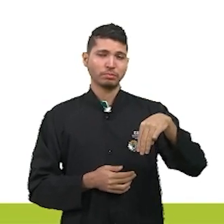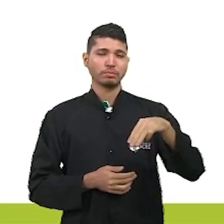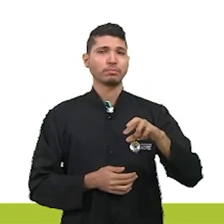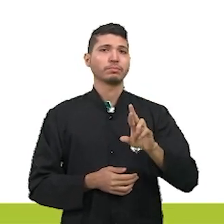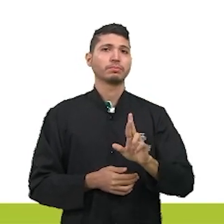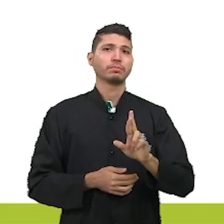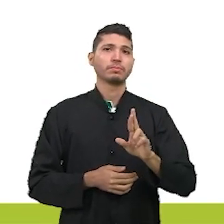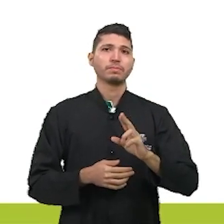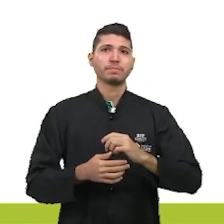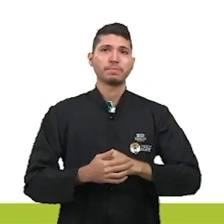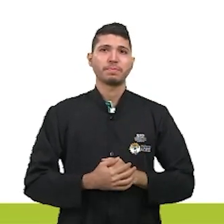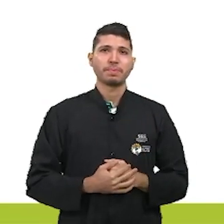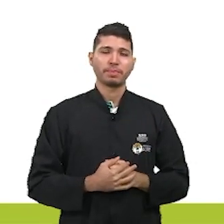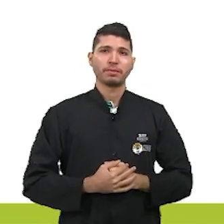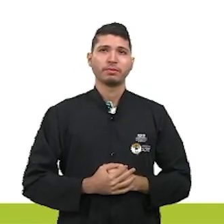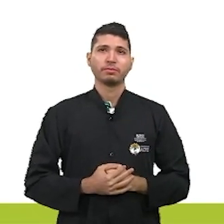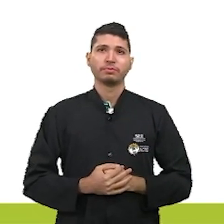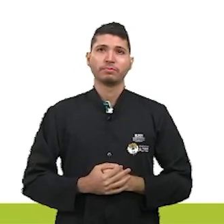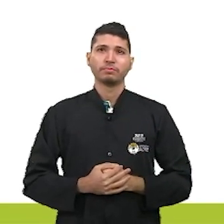Ok?